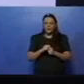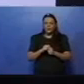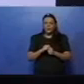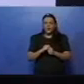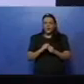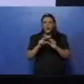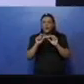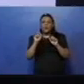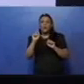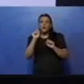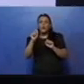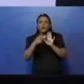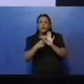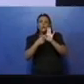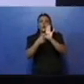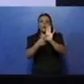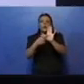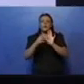Sobre